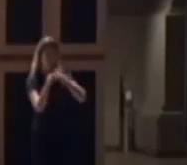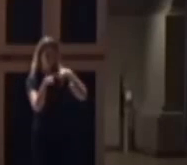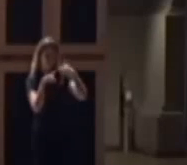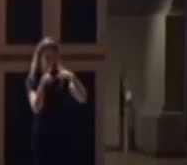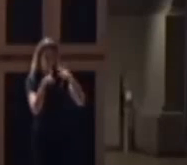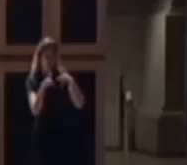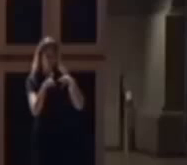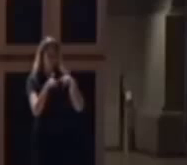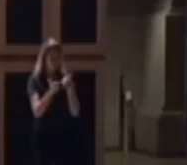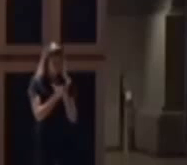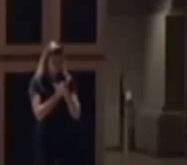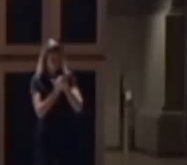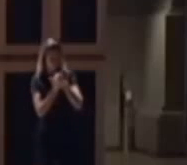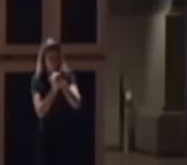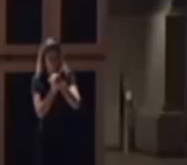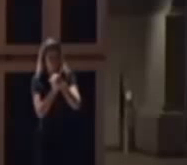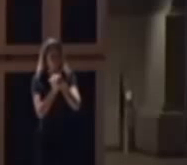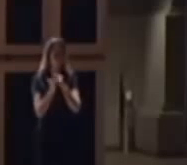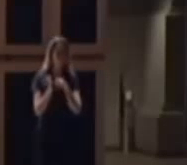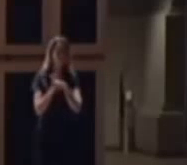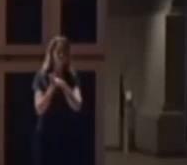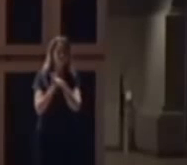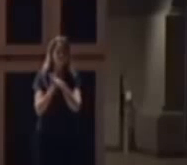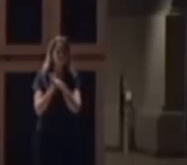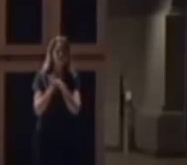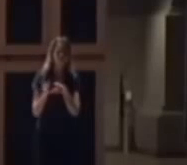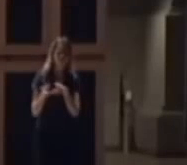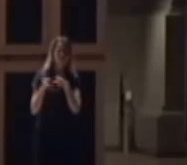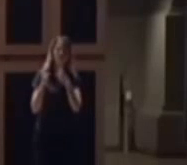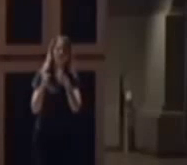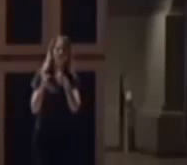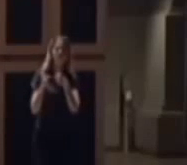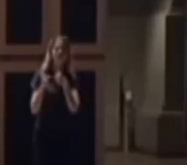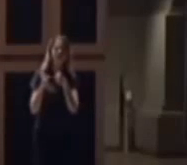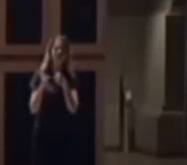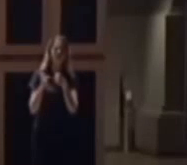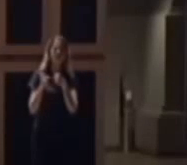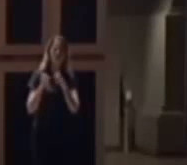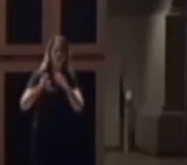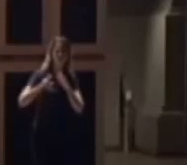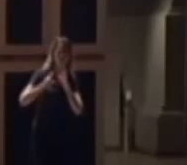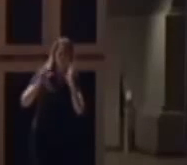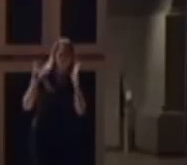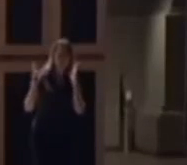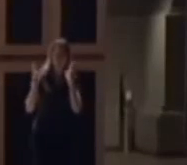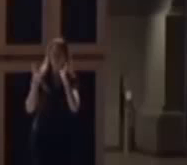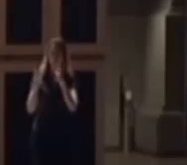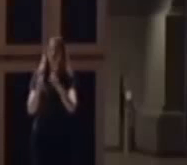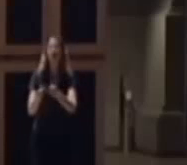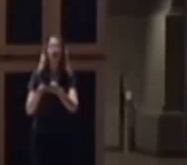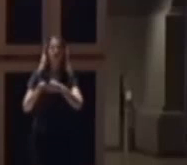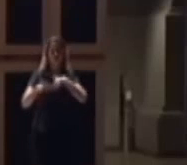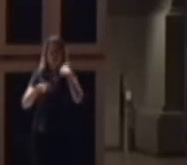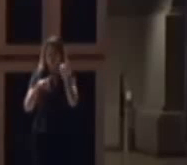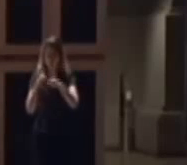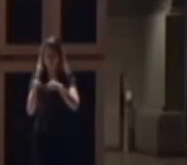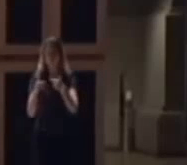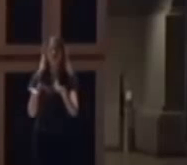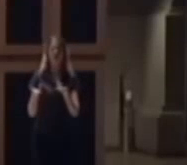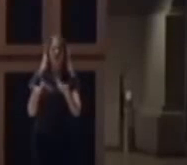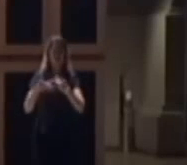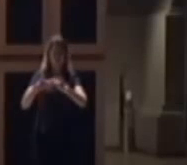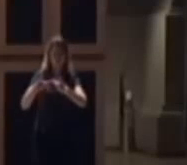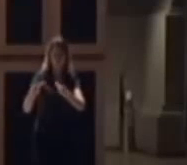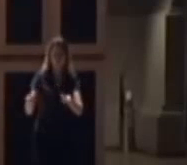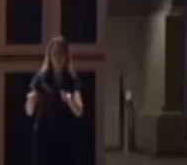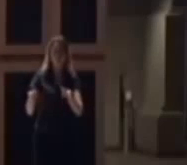A partir dessa revisão, todas as diretrizes, as redes com as quais a gente trabalha, os agrupamentos dos